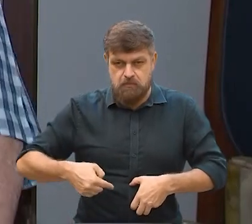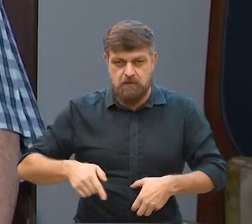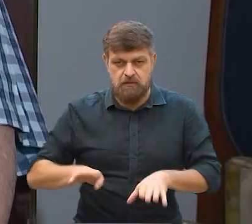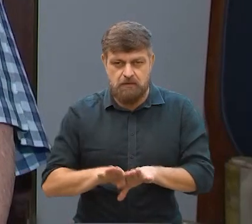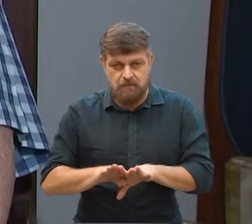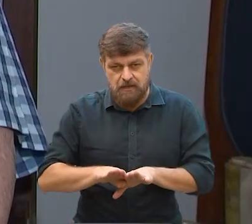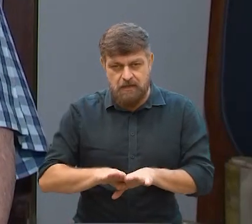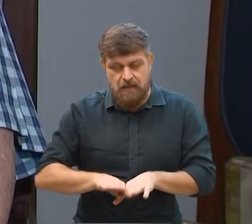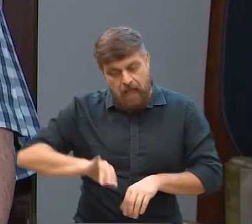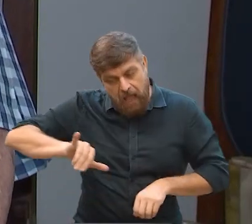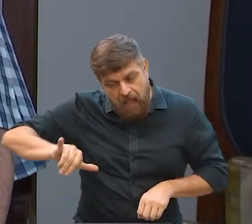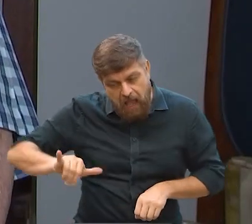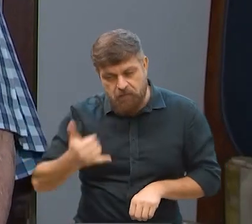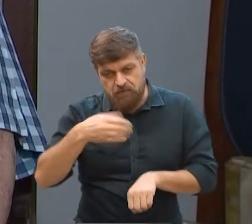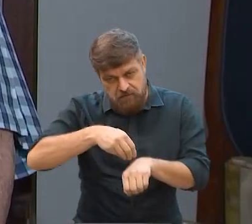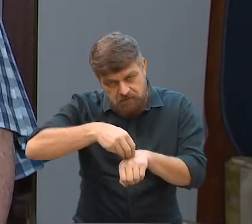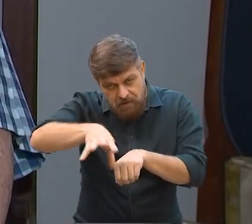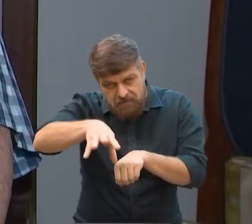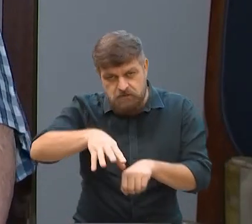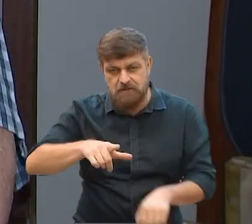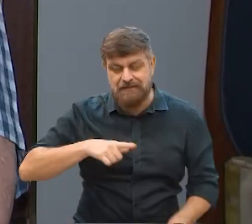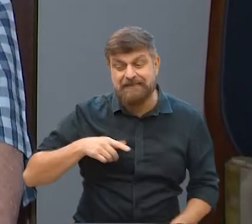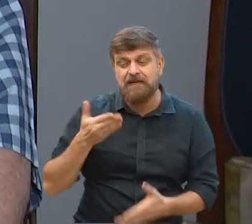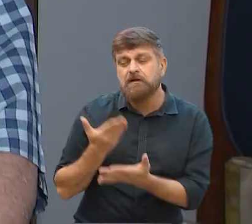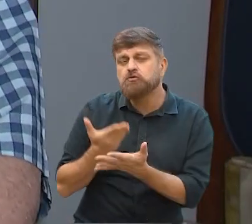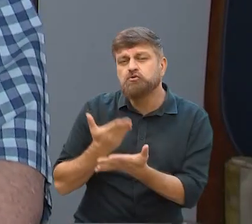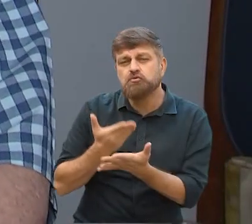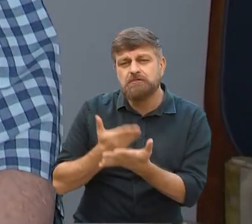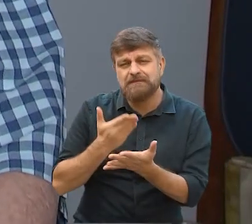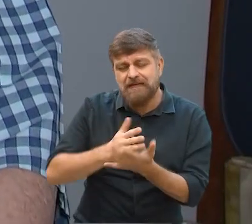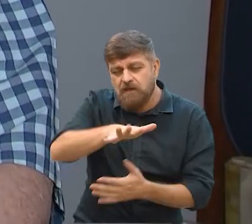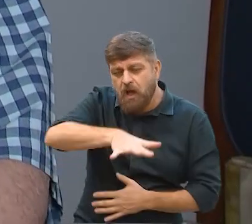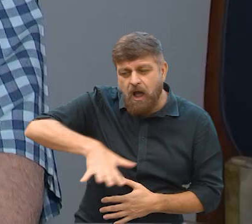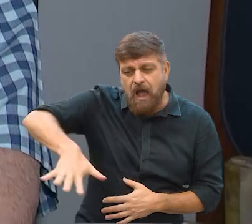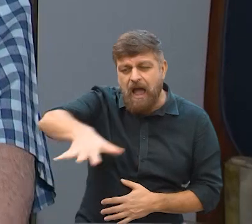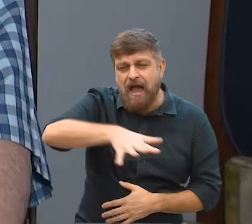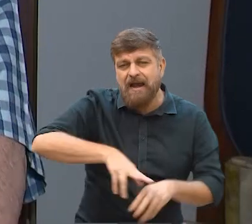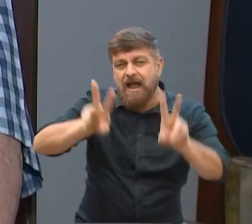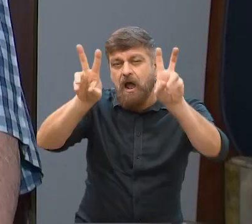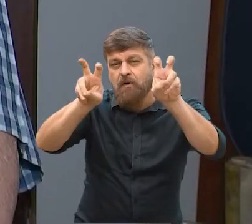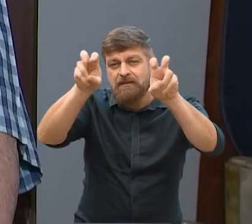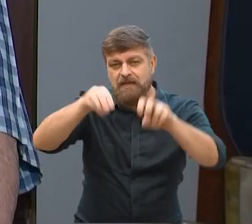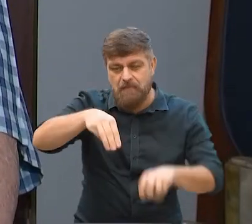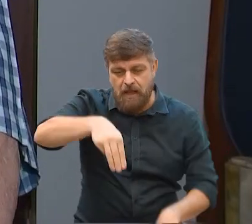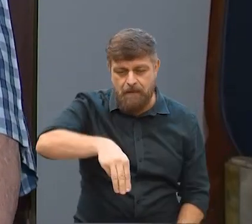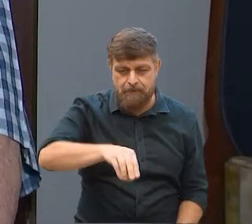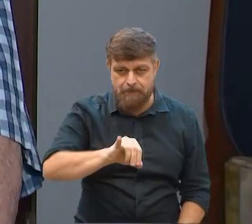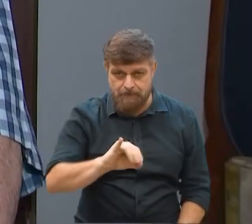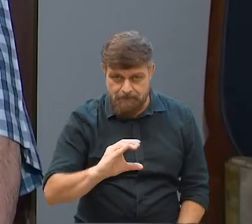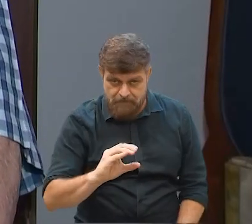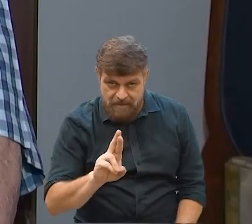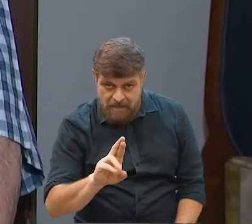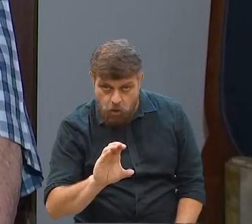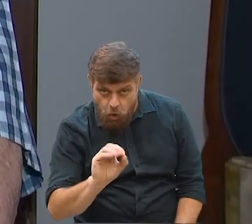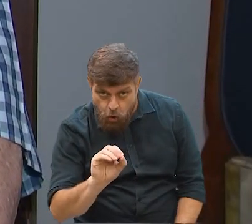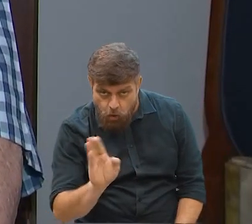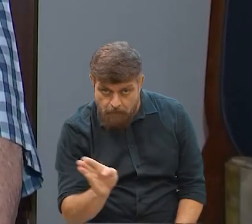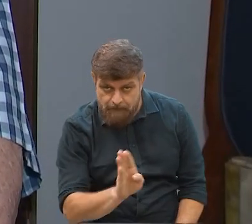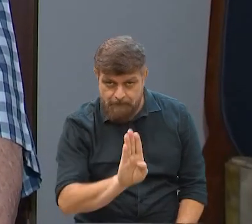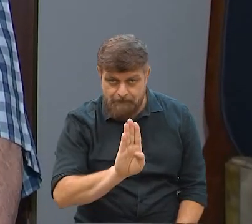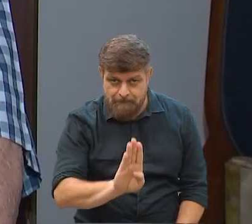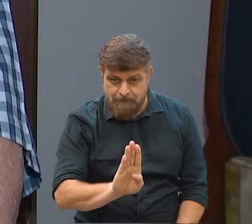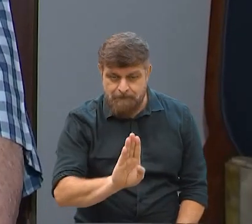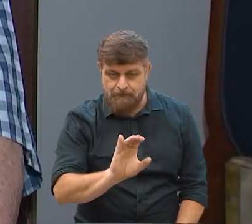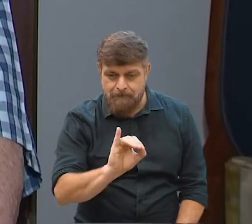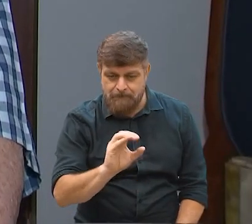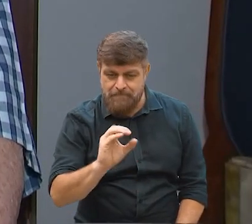deixa, está sendo muito estudado, e o tema se chama microbiota, a importância das bactérias